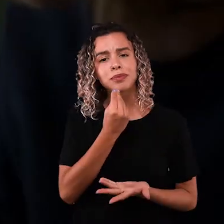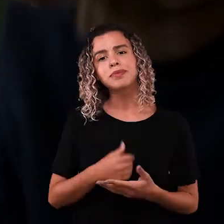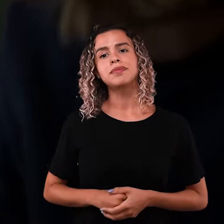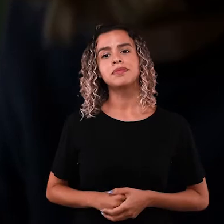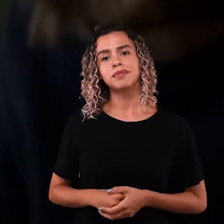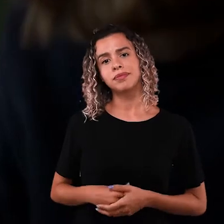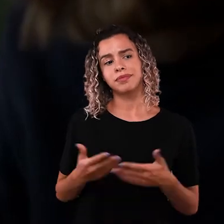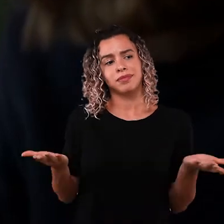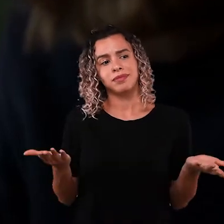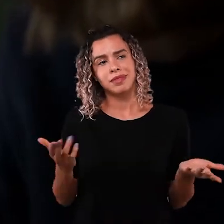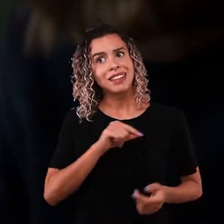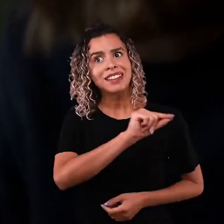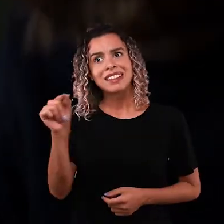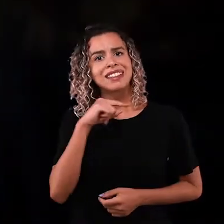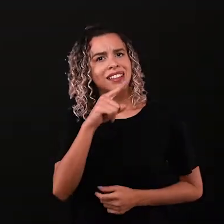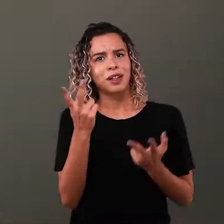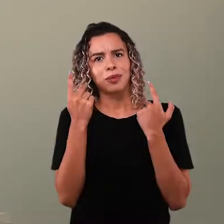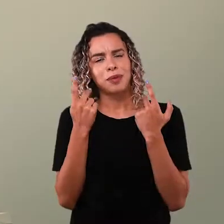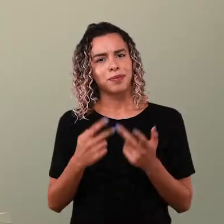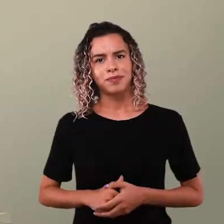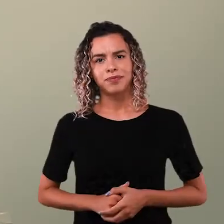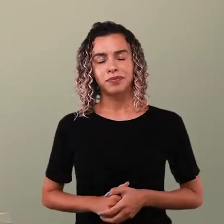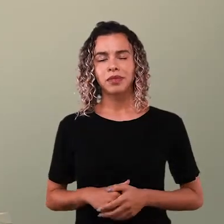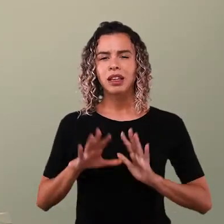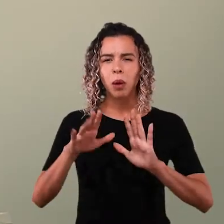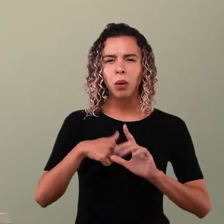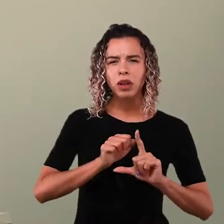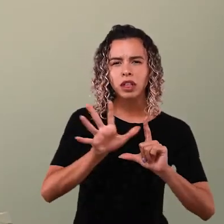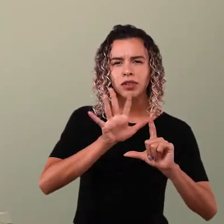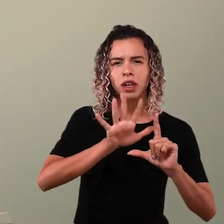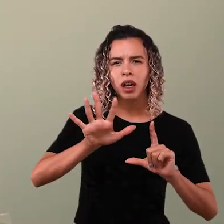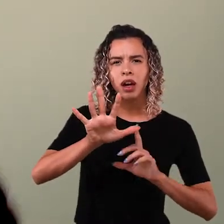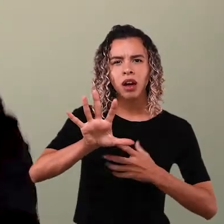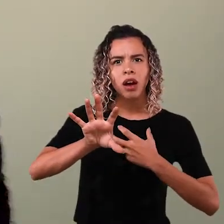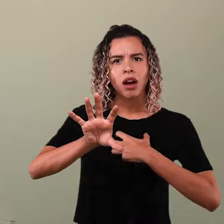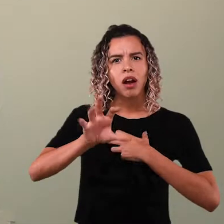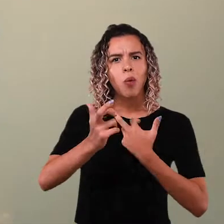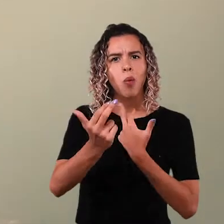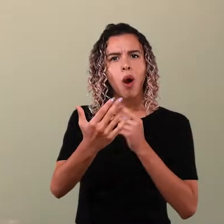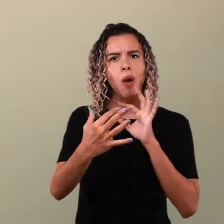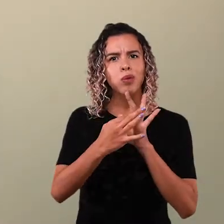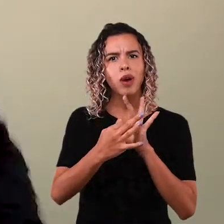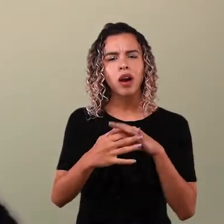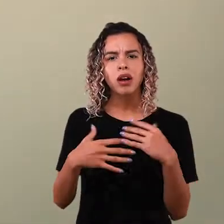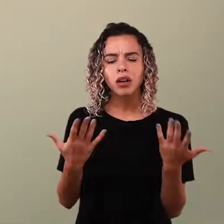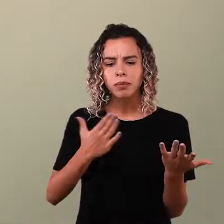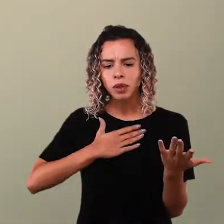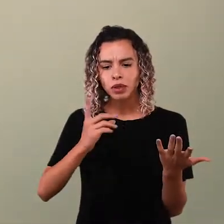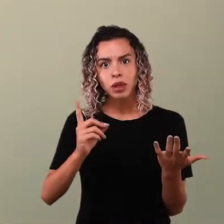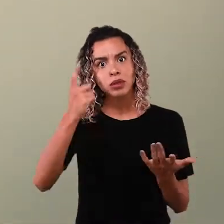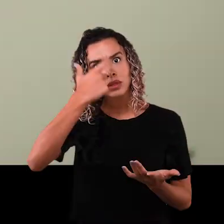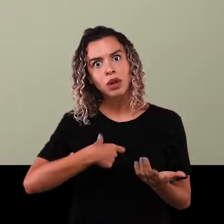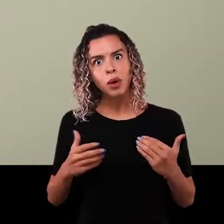Cara, ninguém é normal. Pedro. Então eu entendia muito bem o que ele estava passando e eu falei, meu Deus, eu